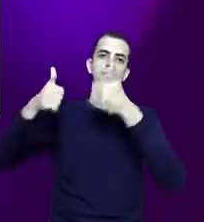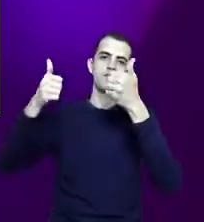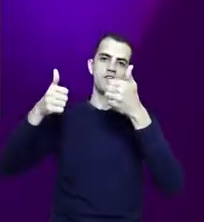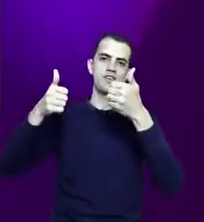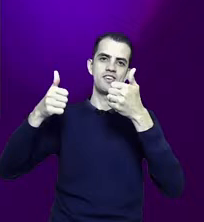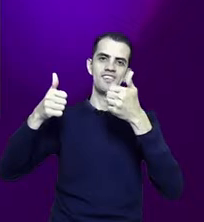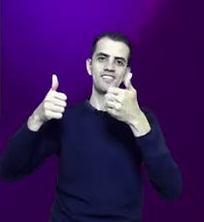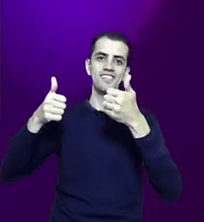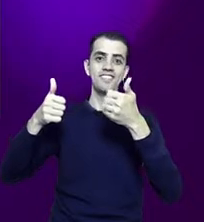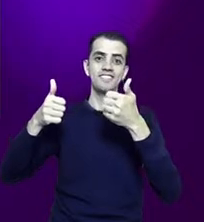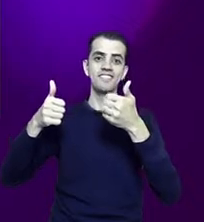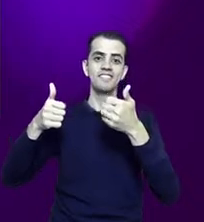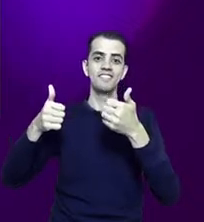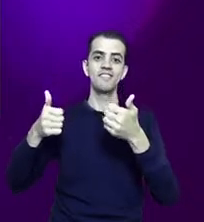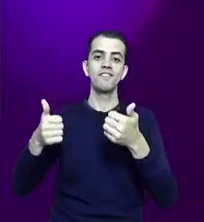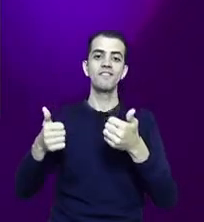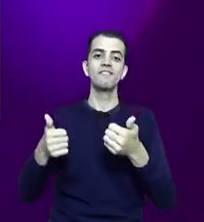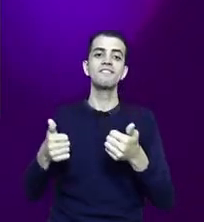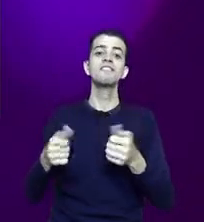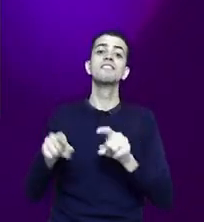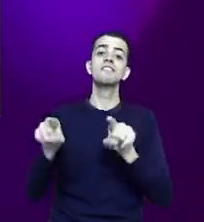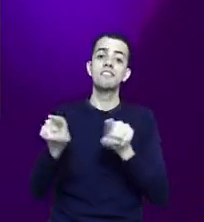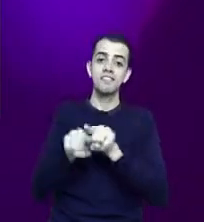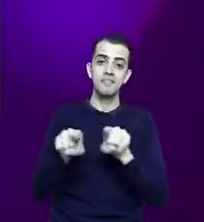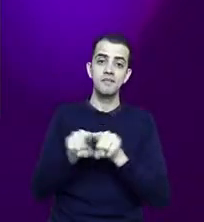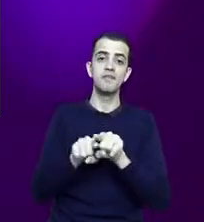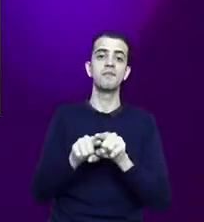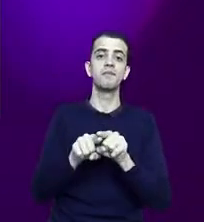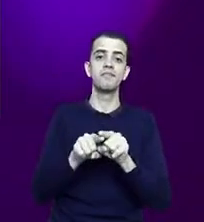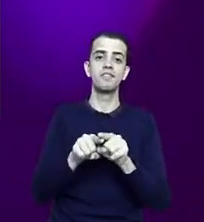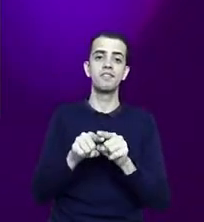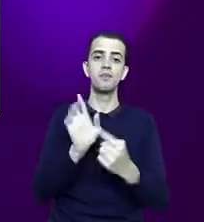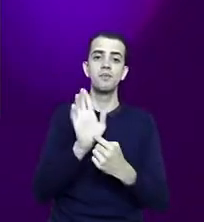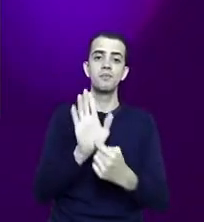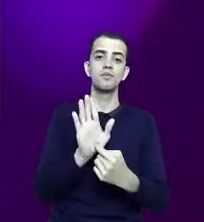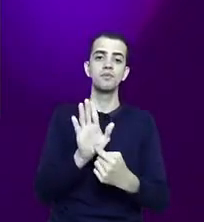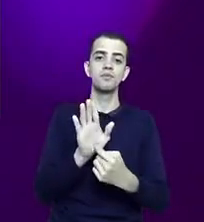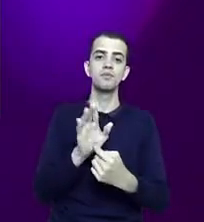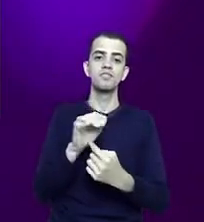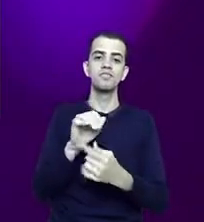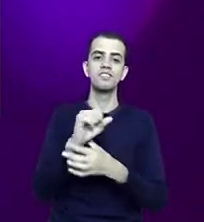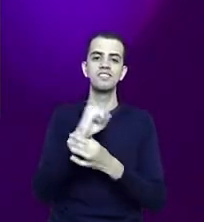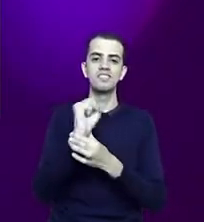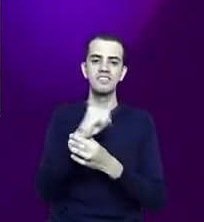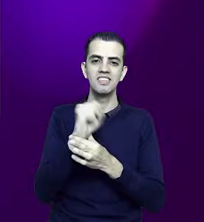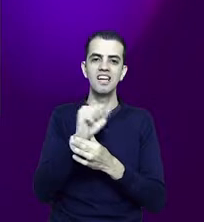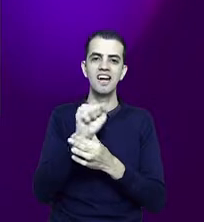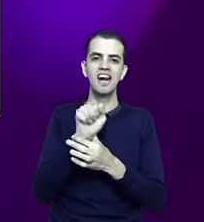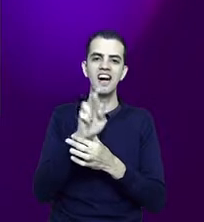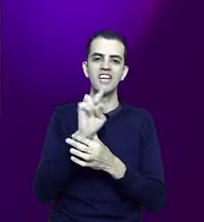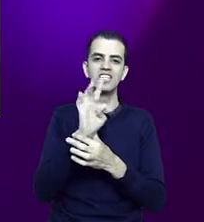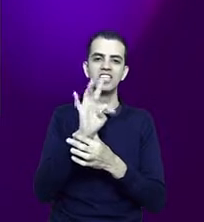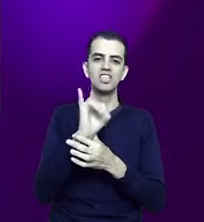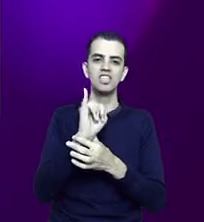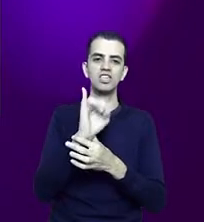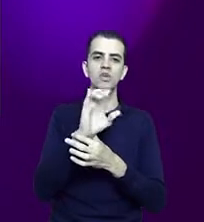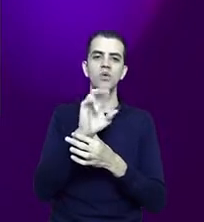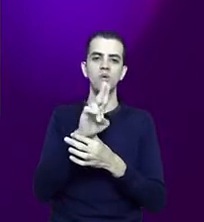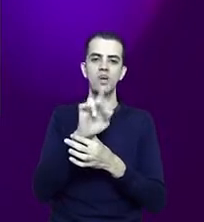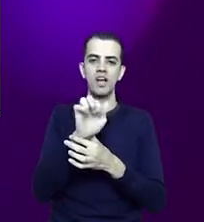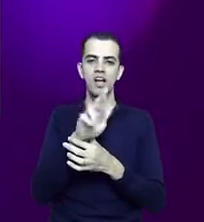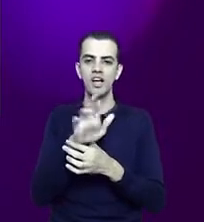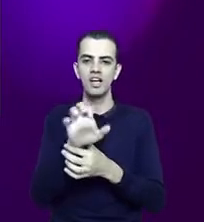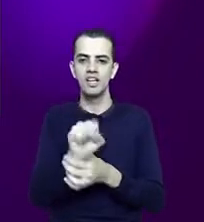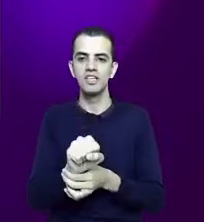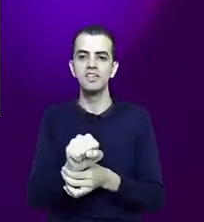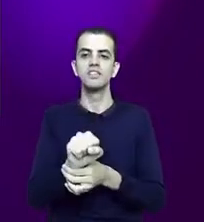forma significativa, e isso especialmente foi demonstrado nos pacientes com deformidades articulares, que realmente são os